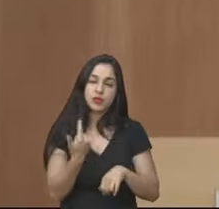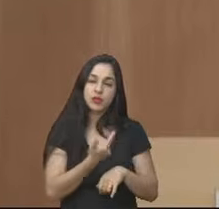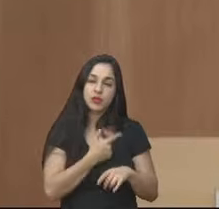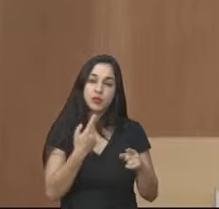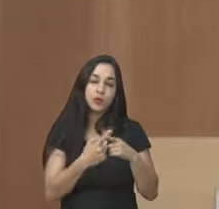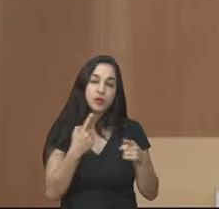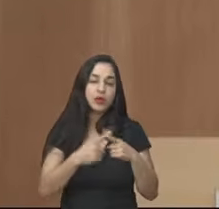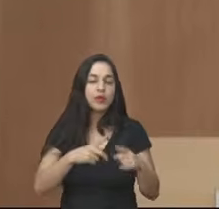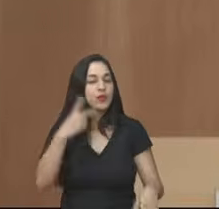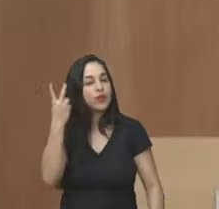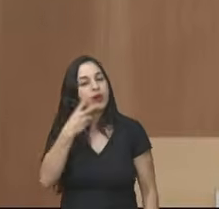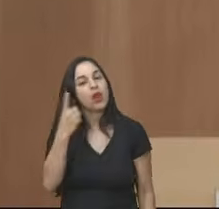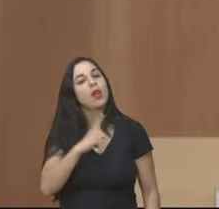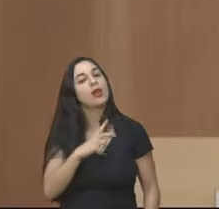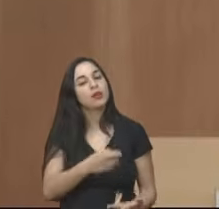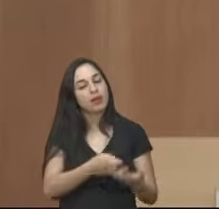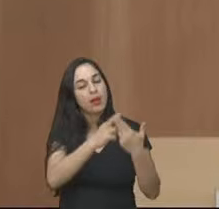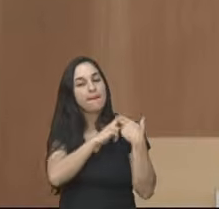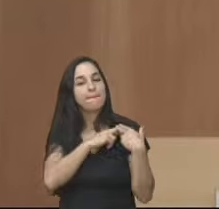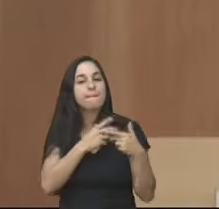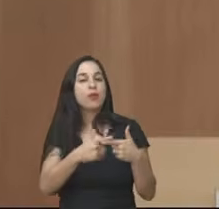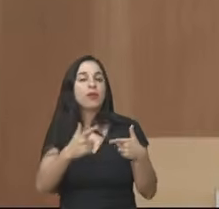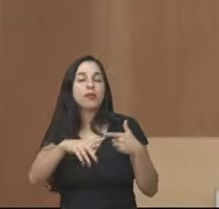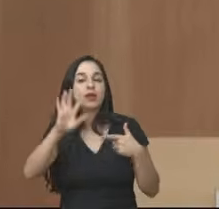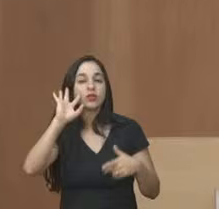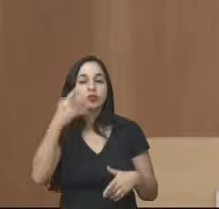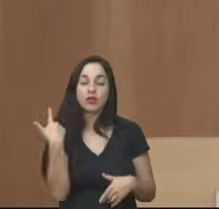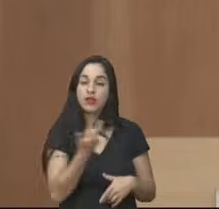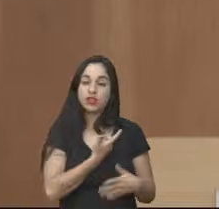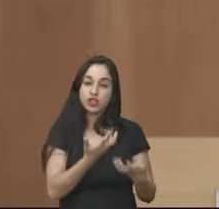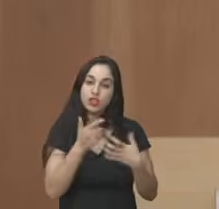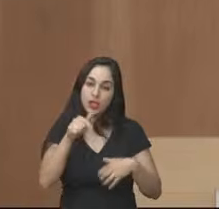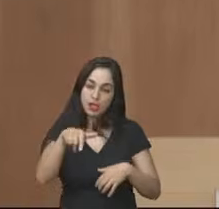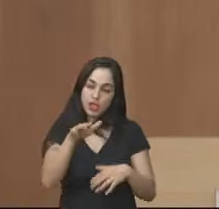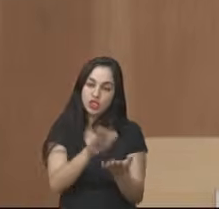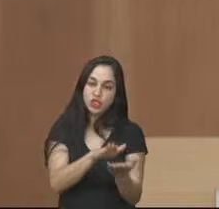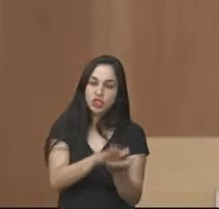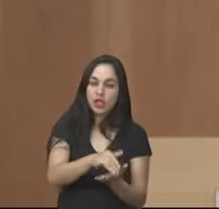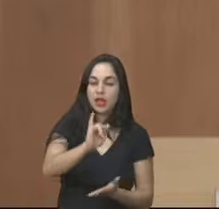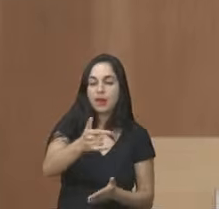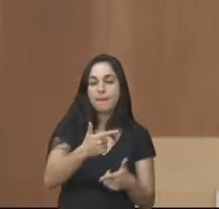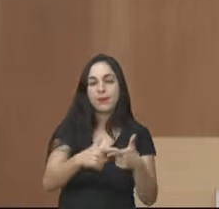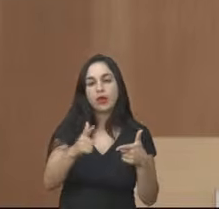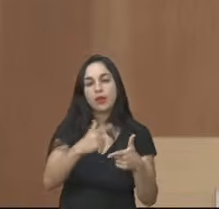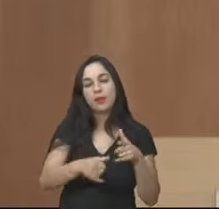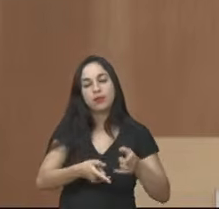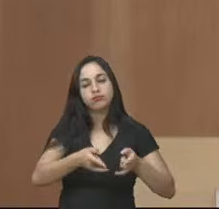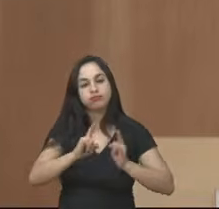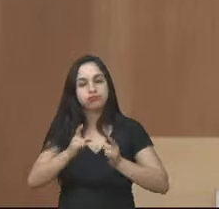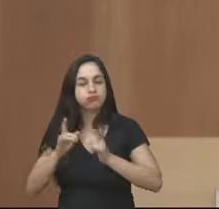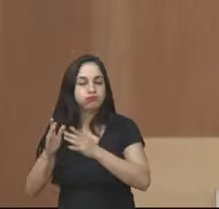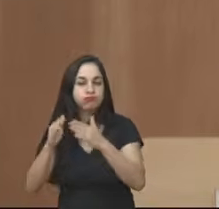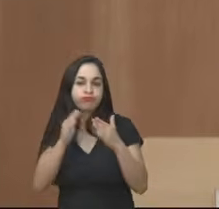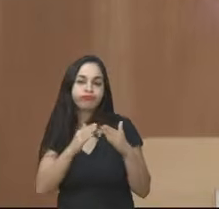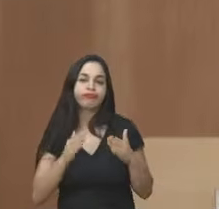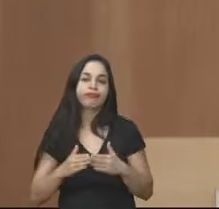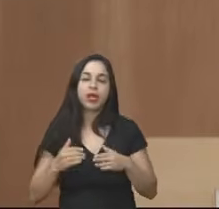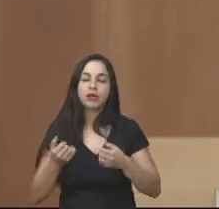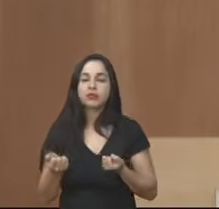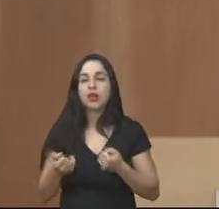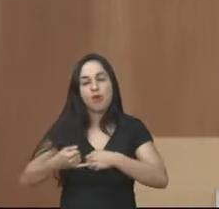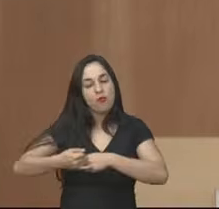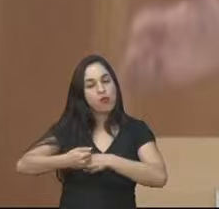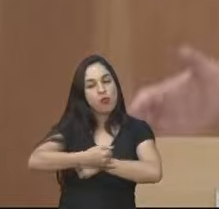de problemas e é isso que a gente quer fazer aqui em Jacareí. A gente quer resolver problemas estruturais que exigem políticas públicas, exigem